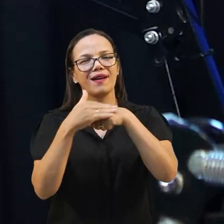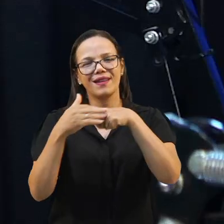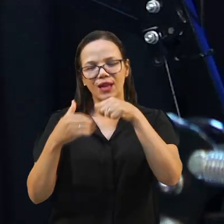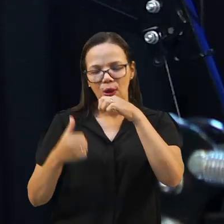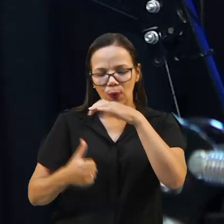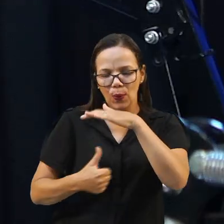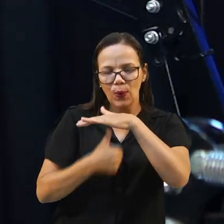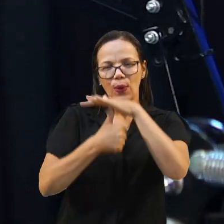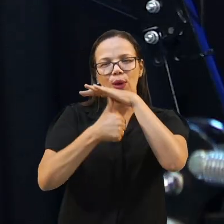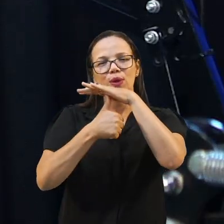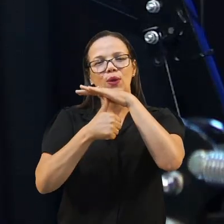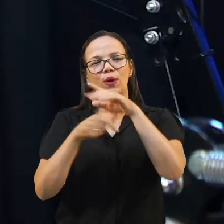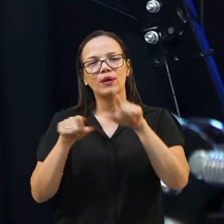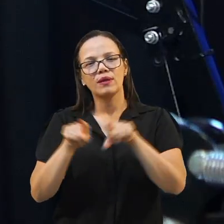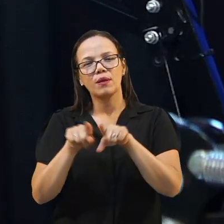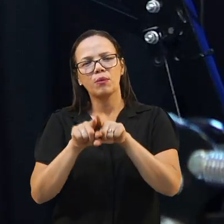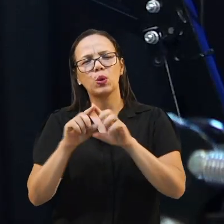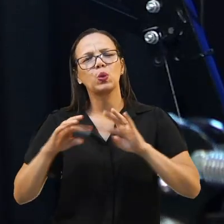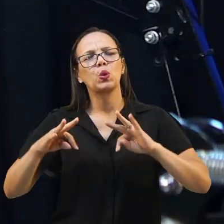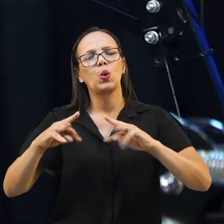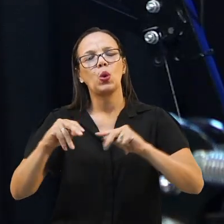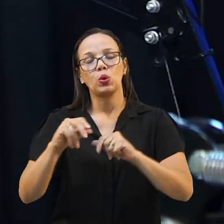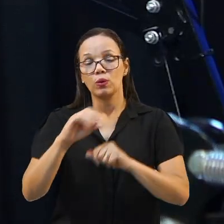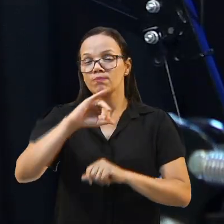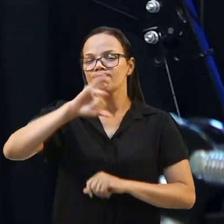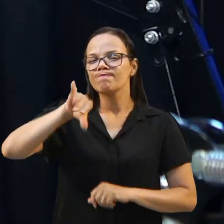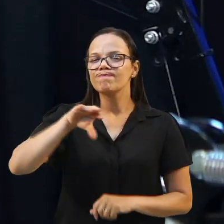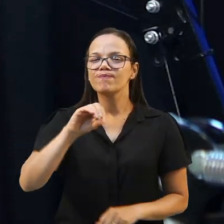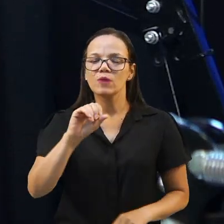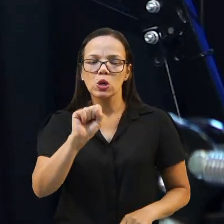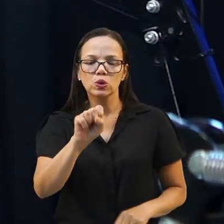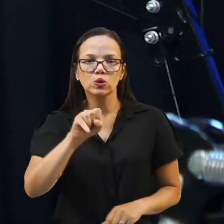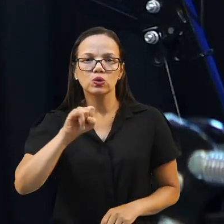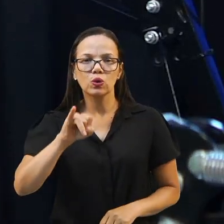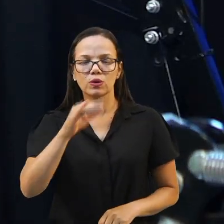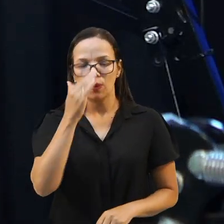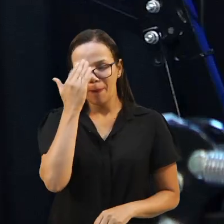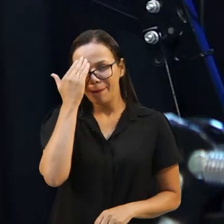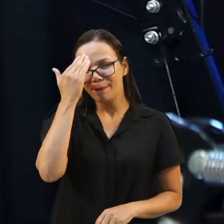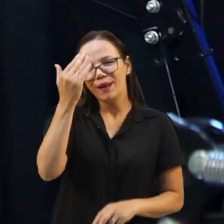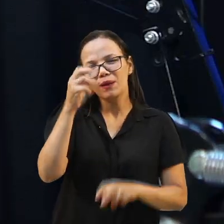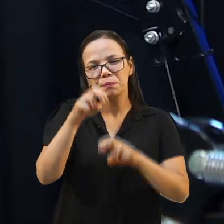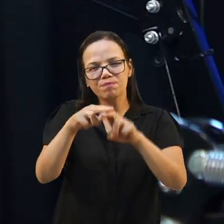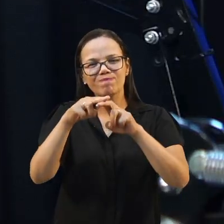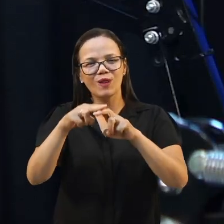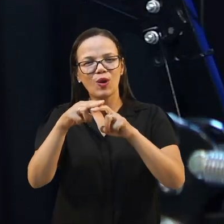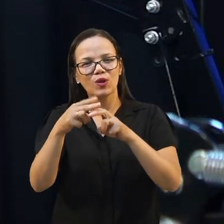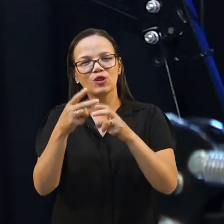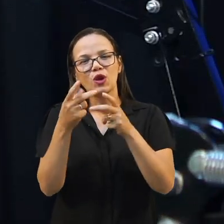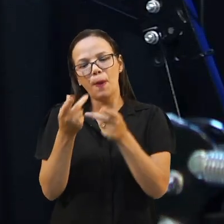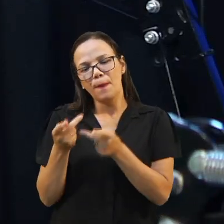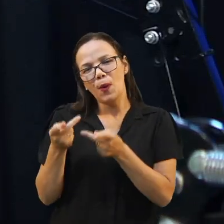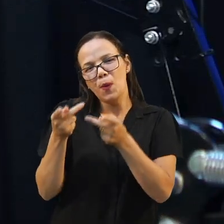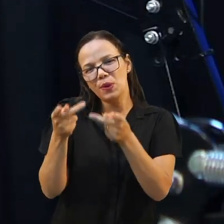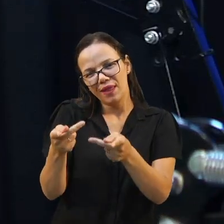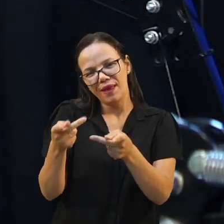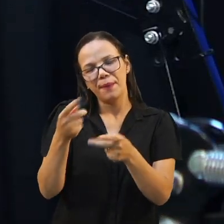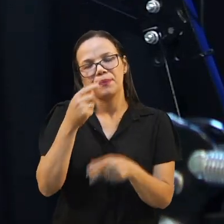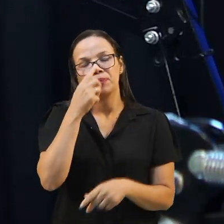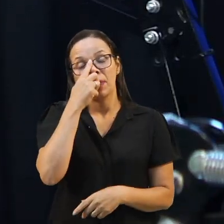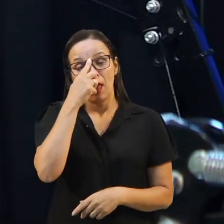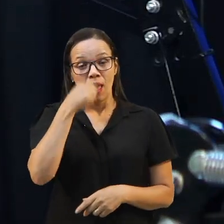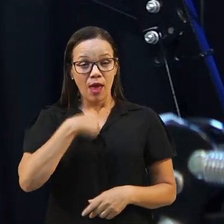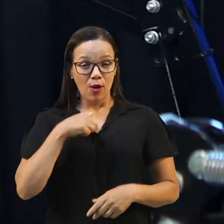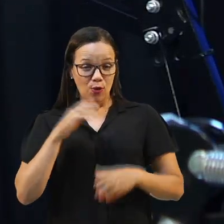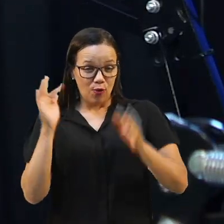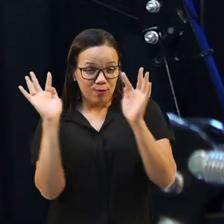todos vocês, agradecer a Josi pelo convite e dizer que estou muito feliz de participar mais